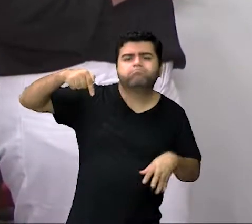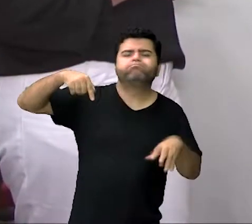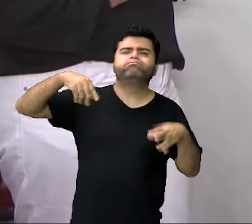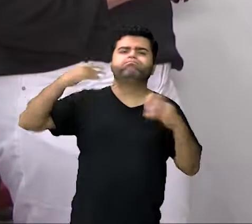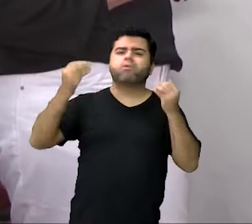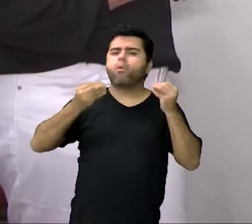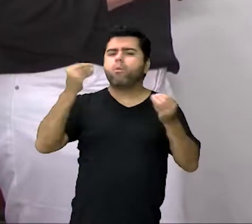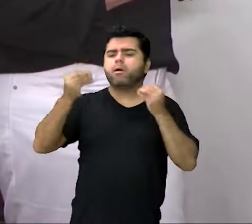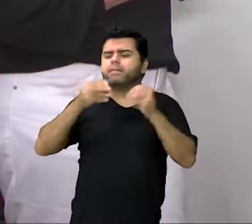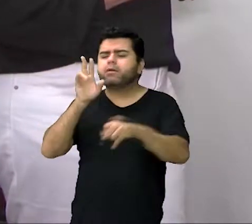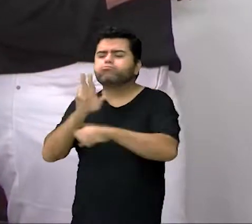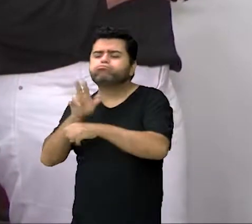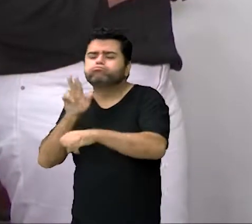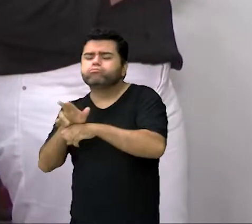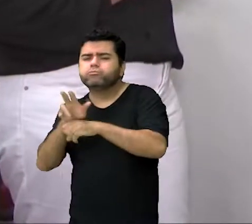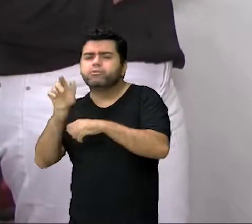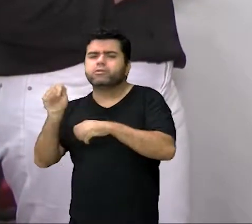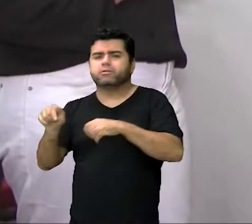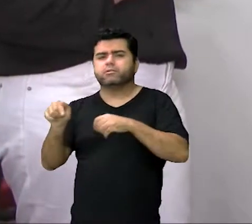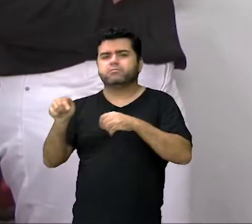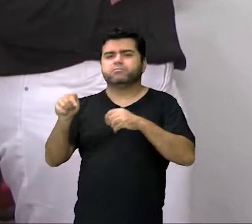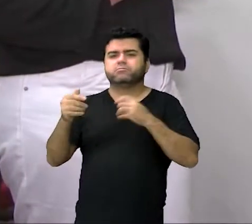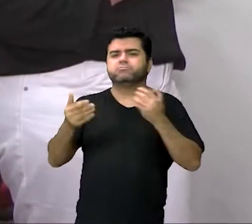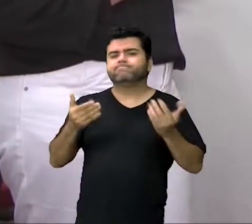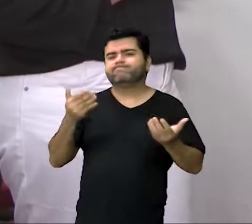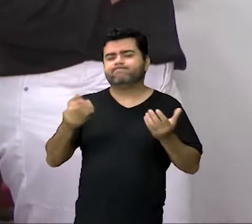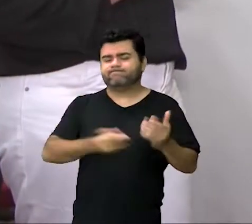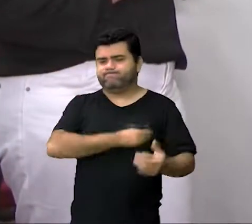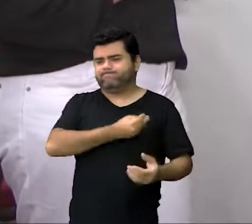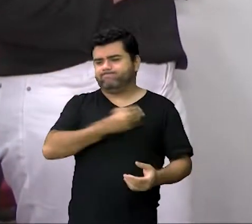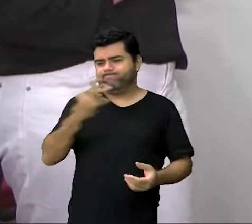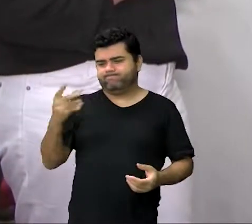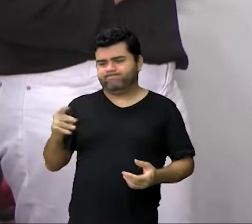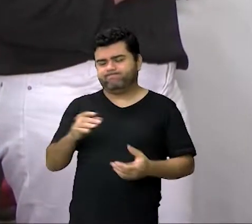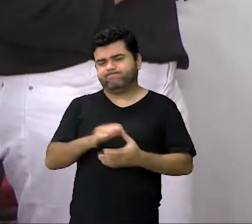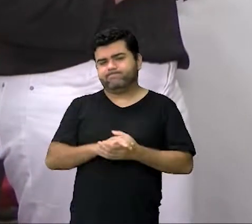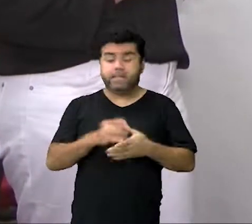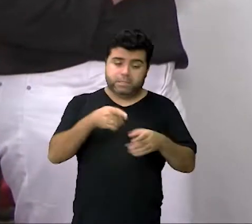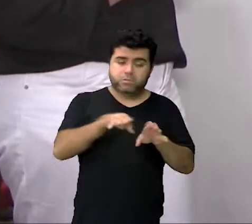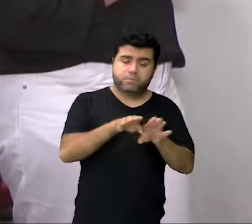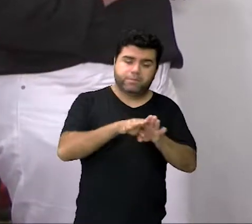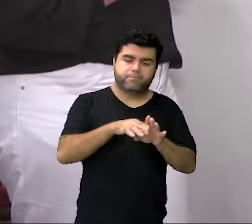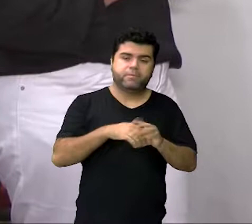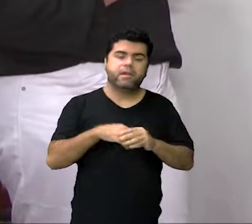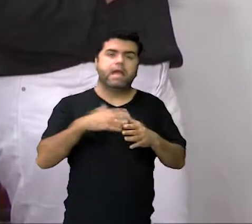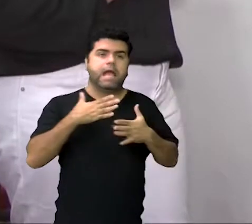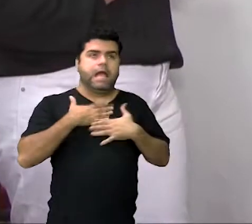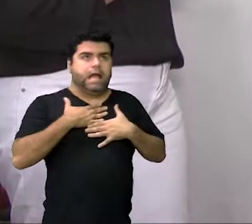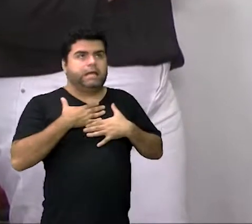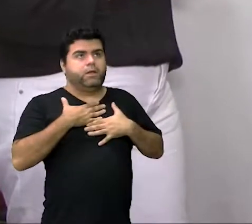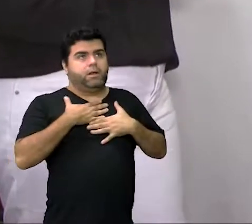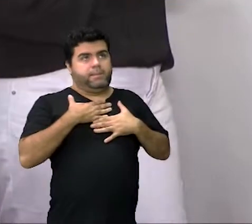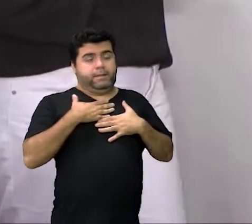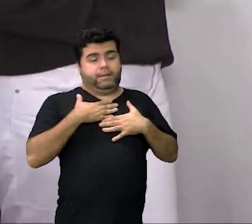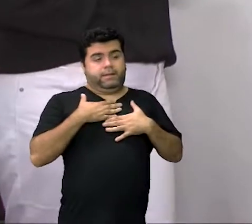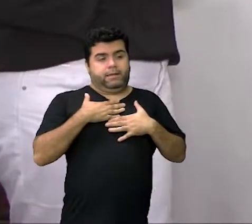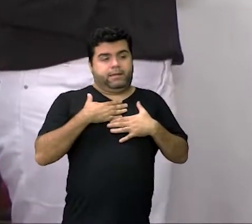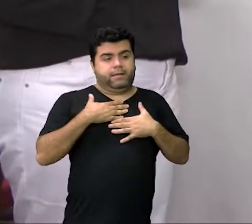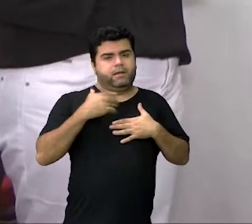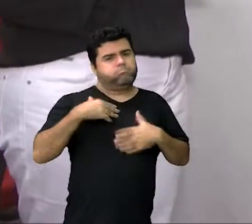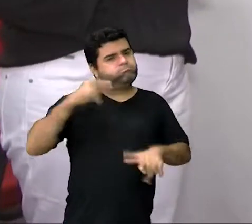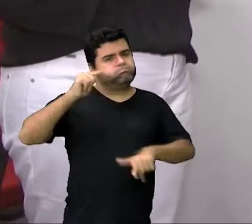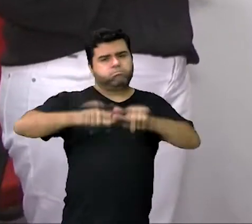o tratamento dele? Como é que está sendo a vida dele e da senhora? Então, a minha, eu sempre